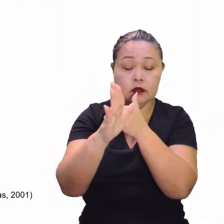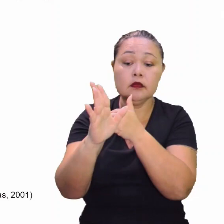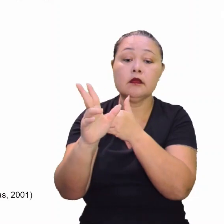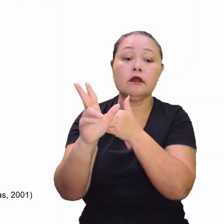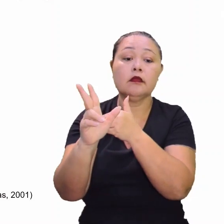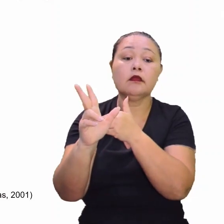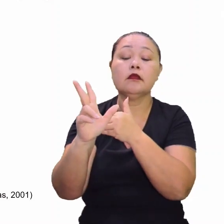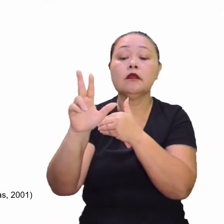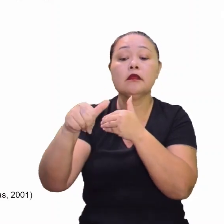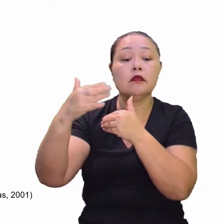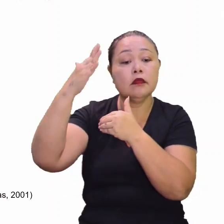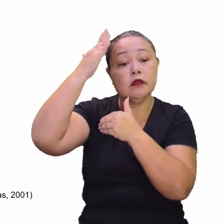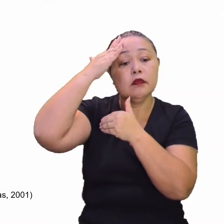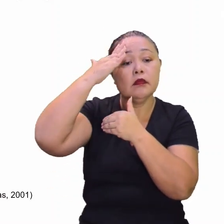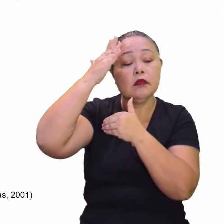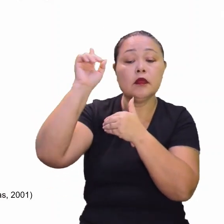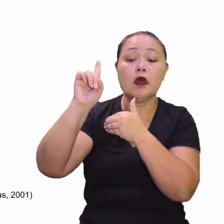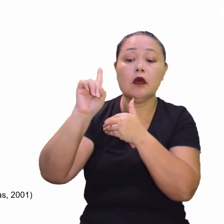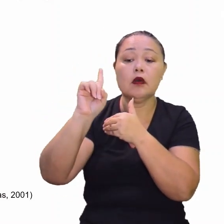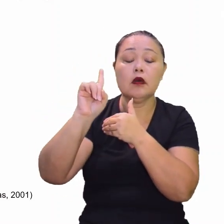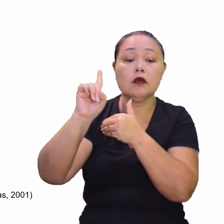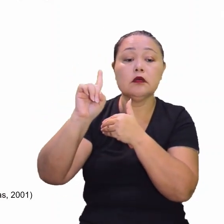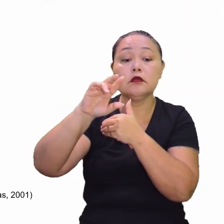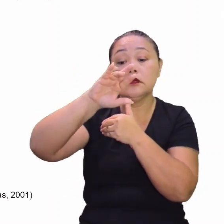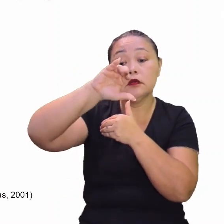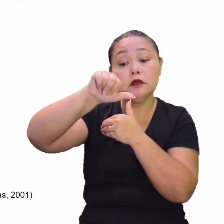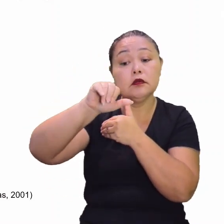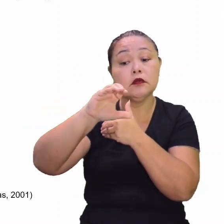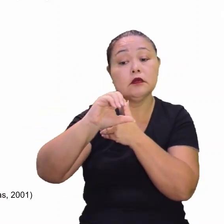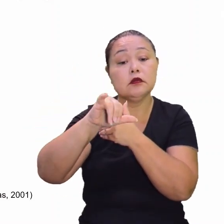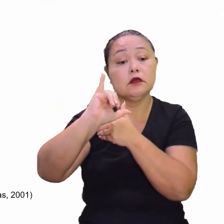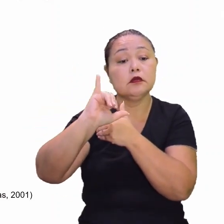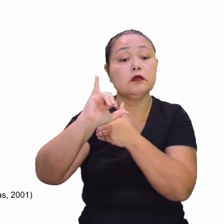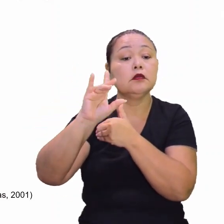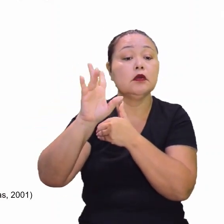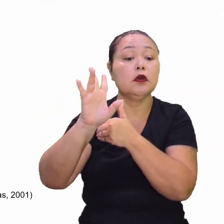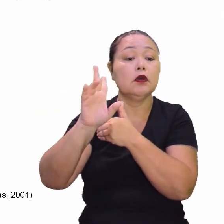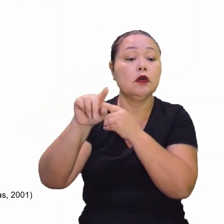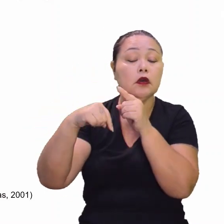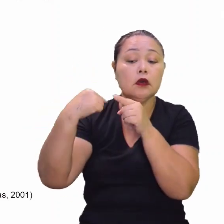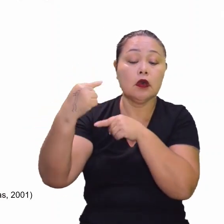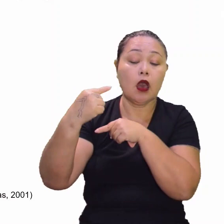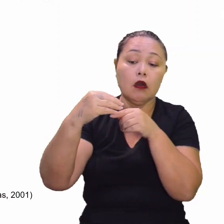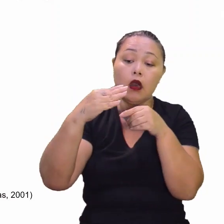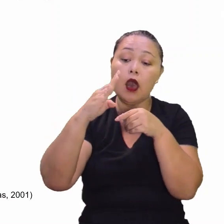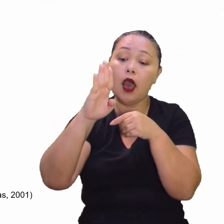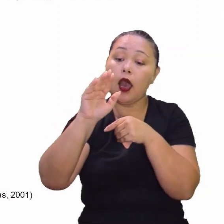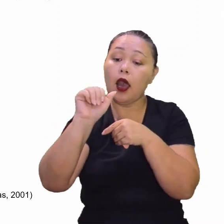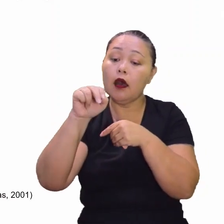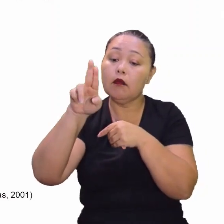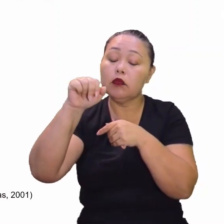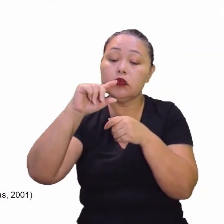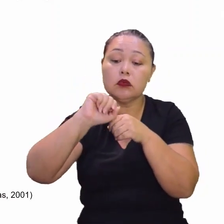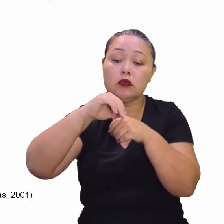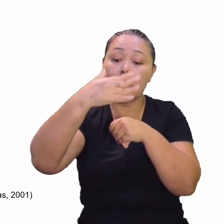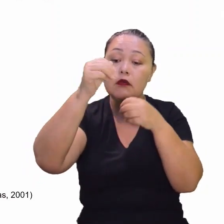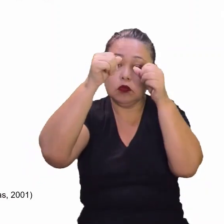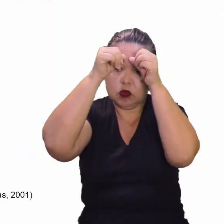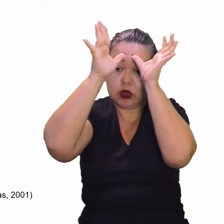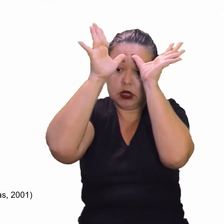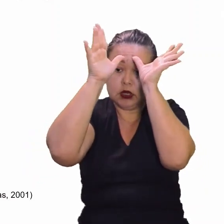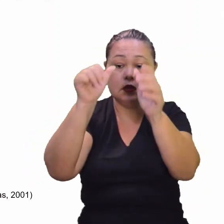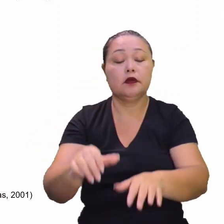por Ji-Paraná, vai lá para a ponta do Abonã, Jaci-Paraná, aí passa em Extrema e vai para o